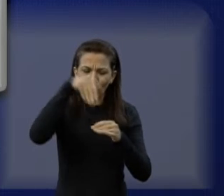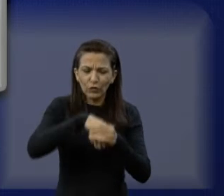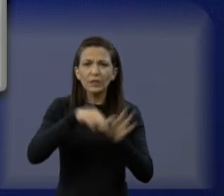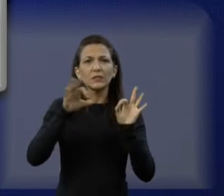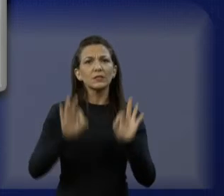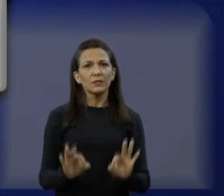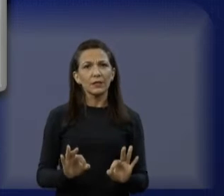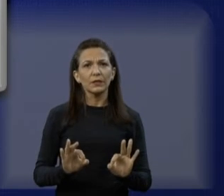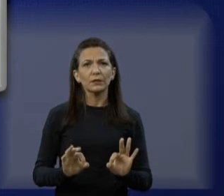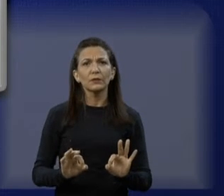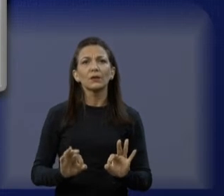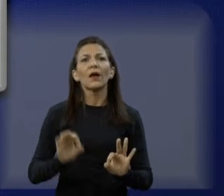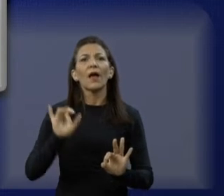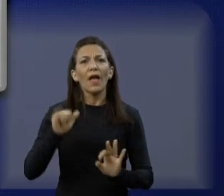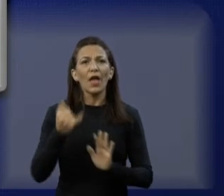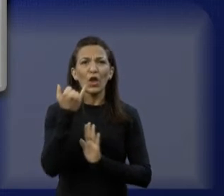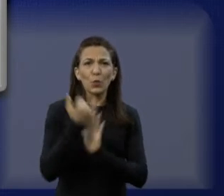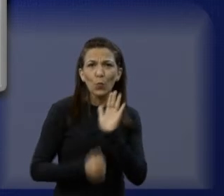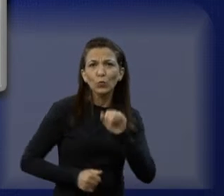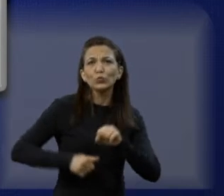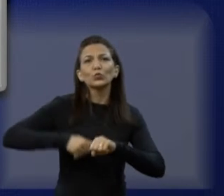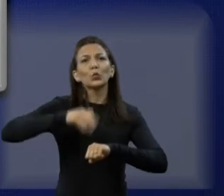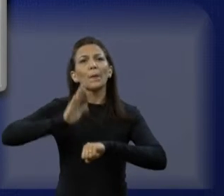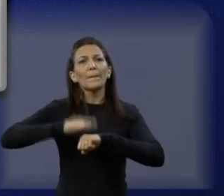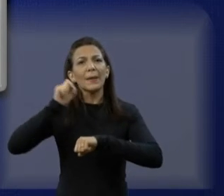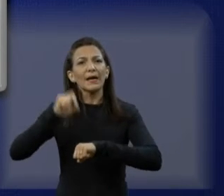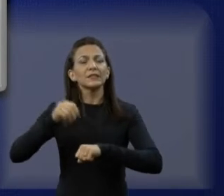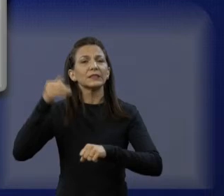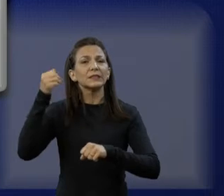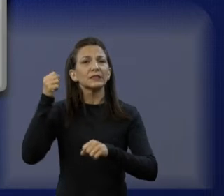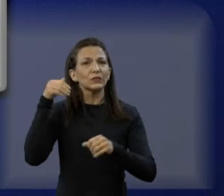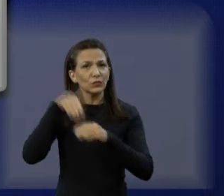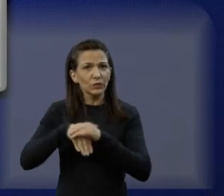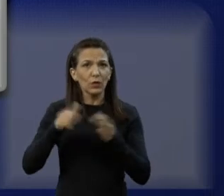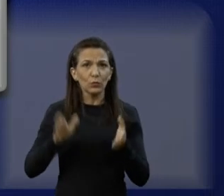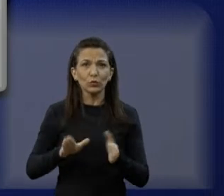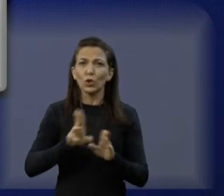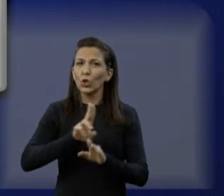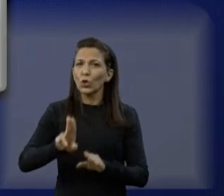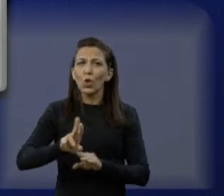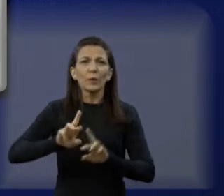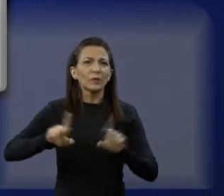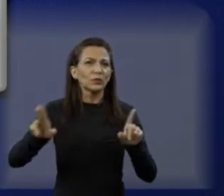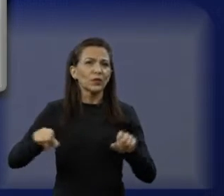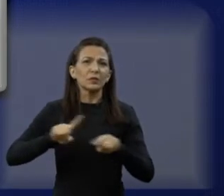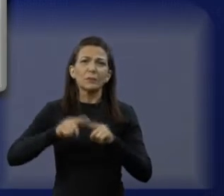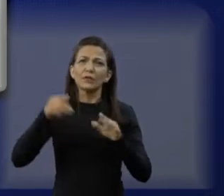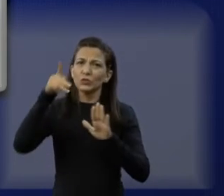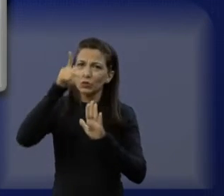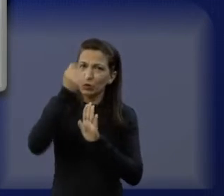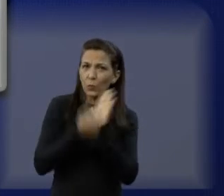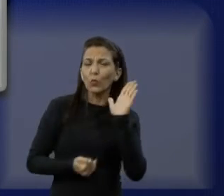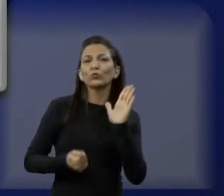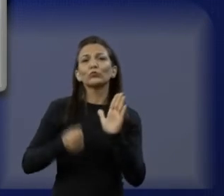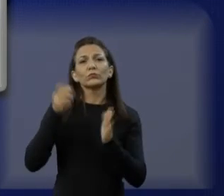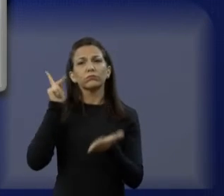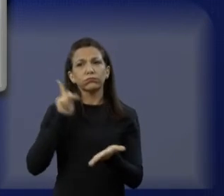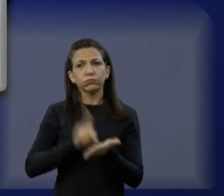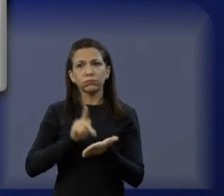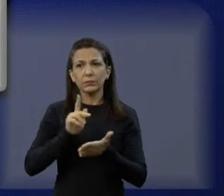Por que é assim o imposto a mais que vai ser cobrado independente do nome que dá para ele pode passar por favor a próxima foto